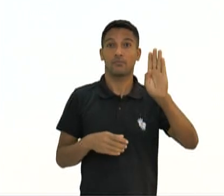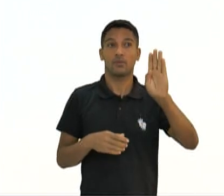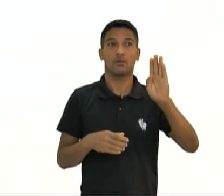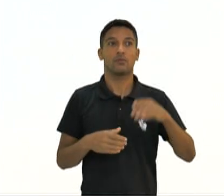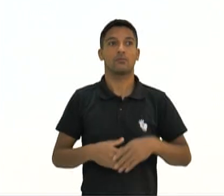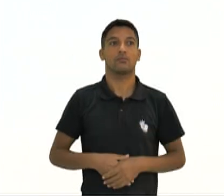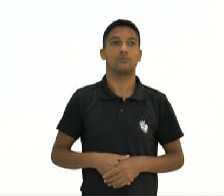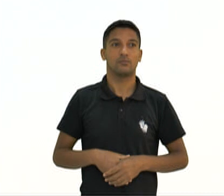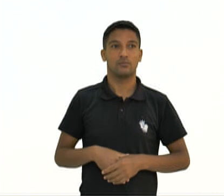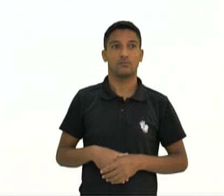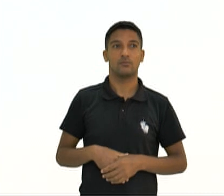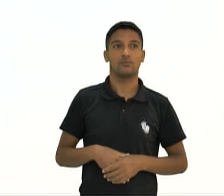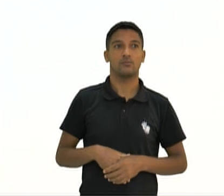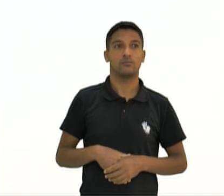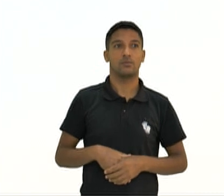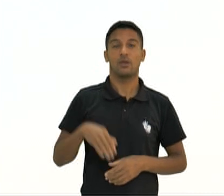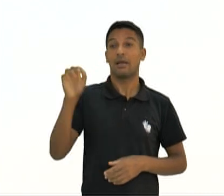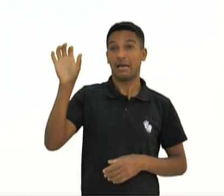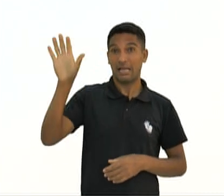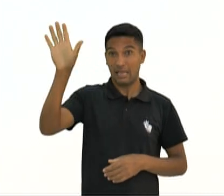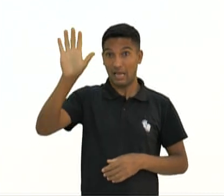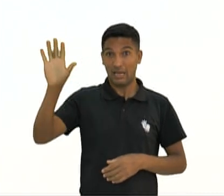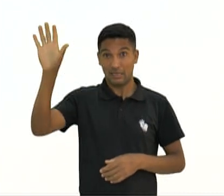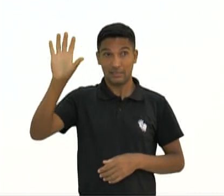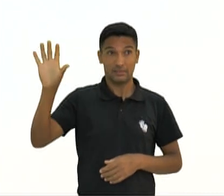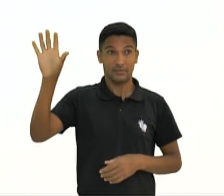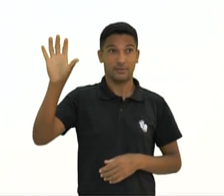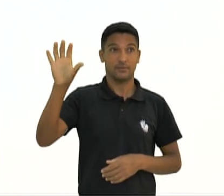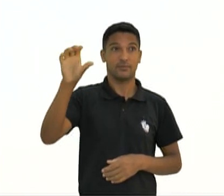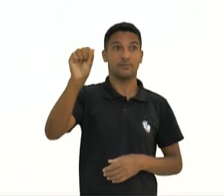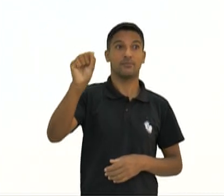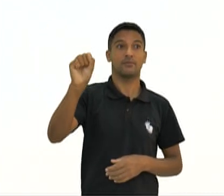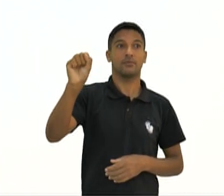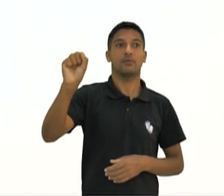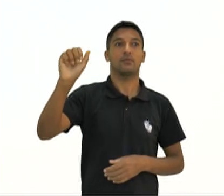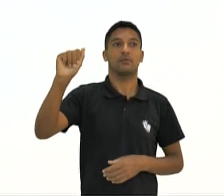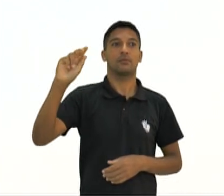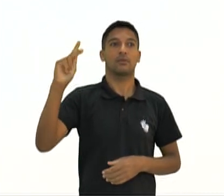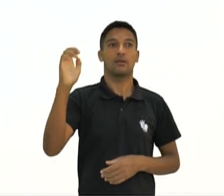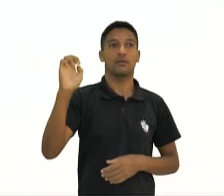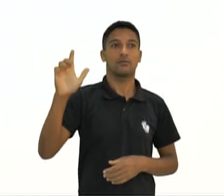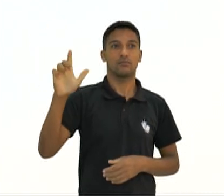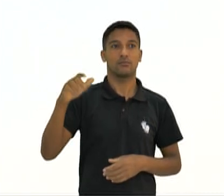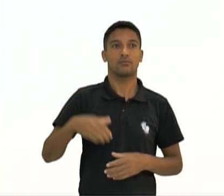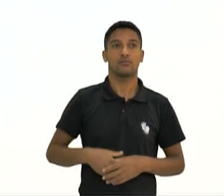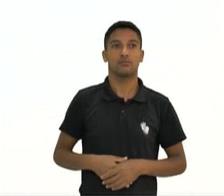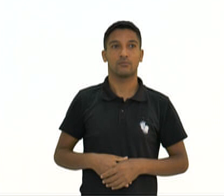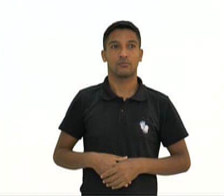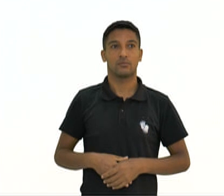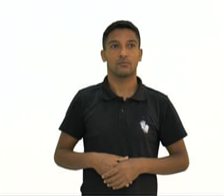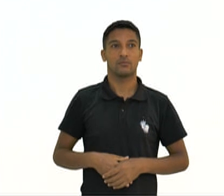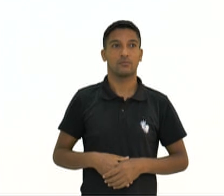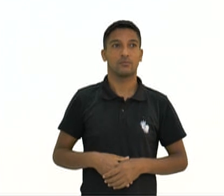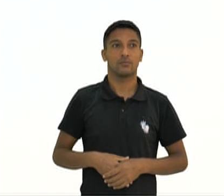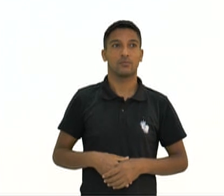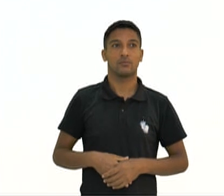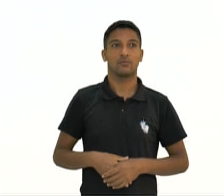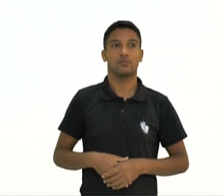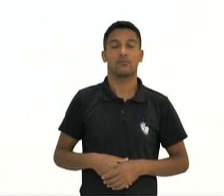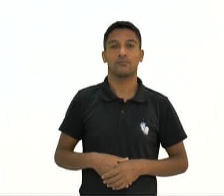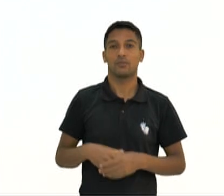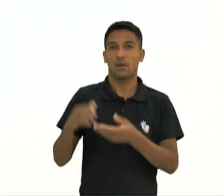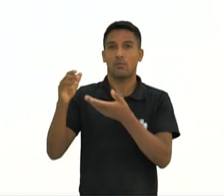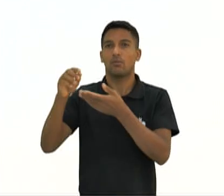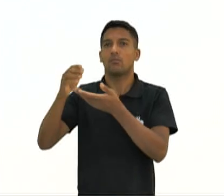divisão regional africana. Letra C. Na regionalização em duas Áfricas, a característica principal usada é o nível